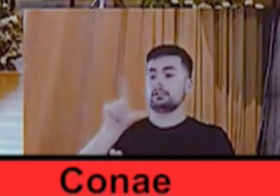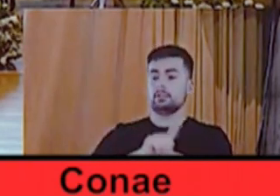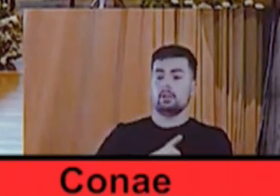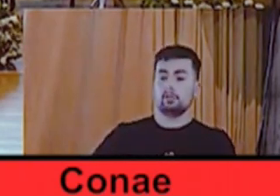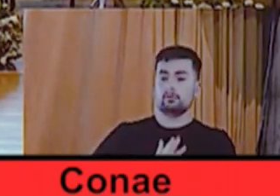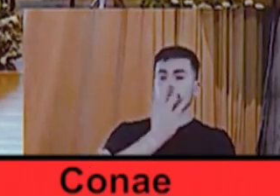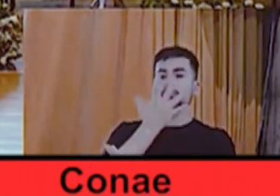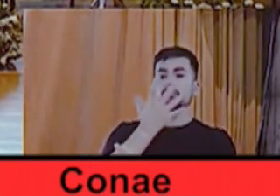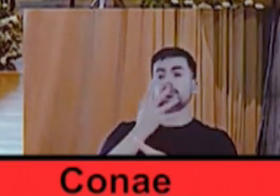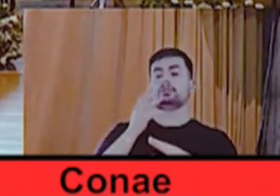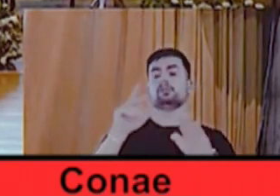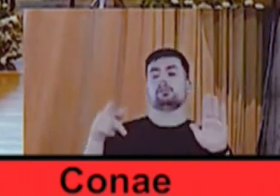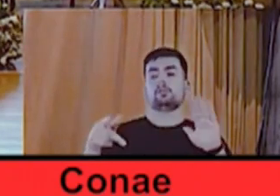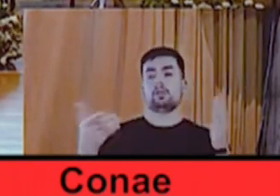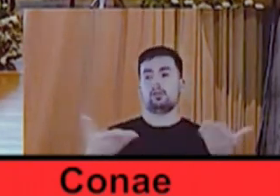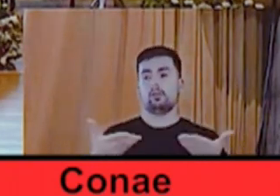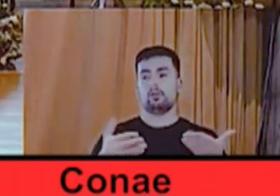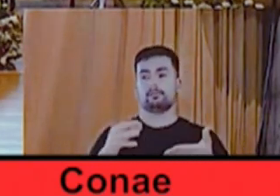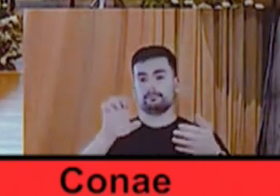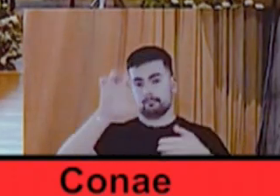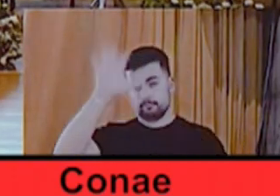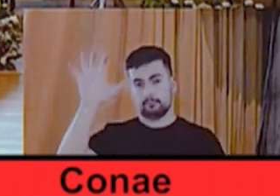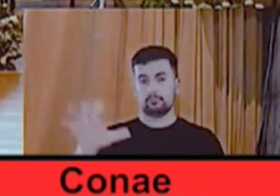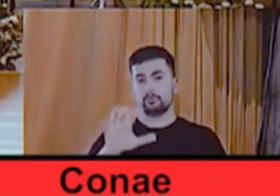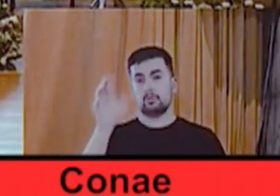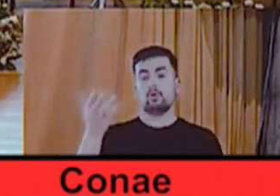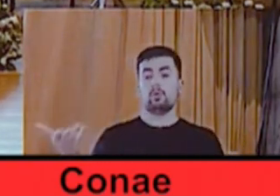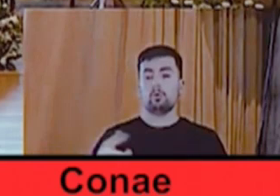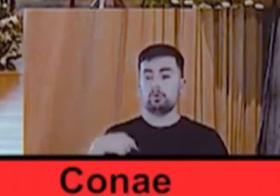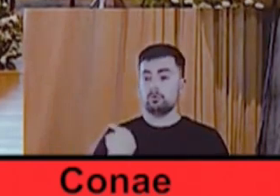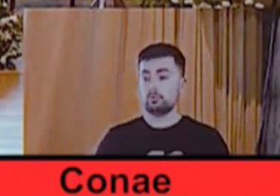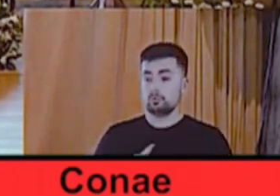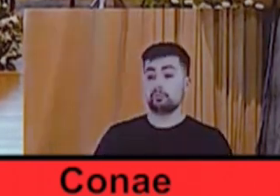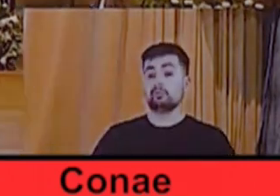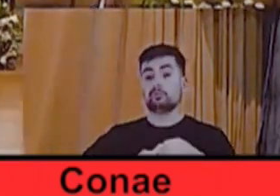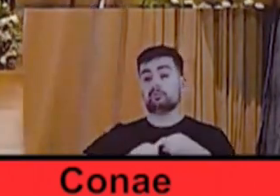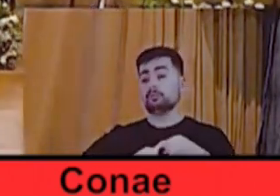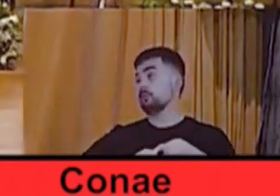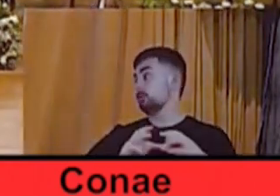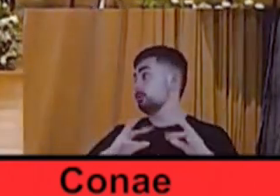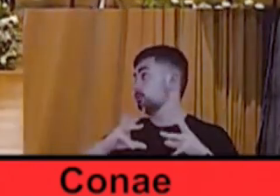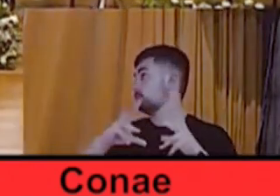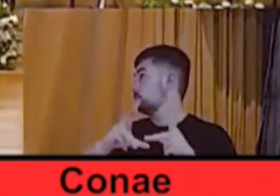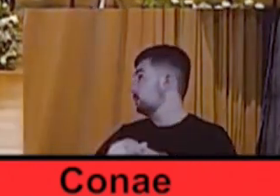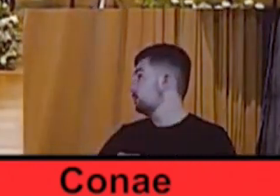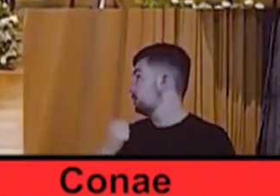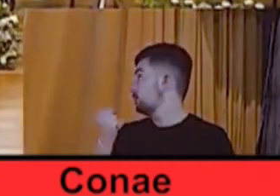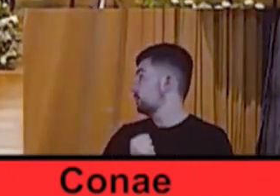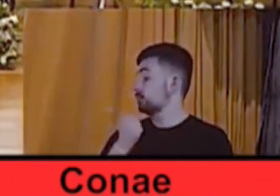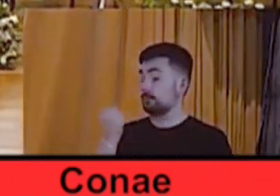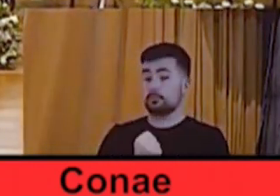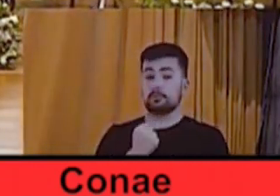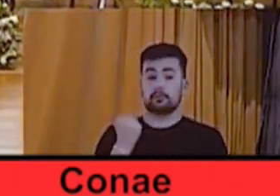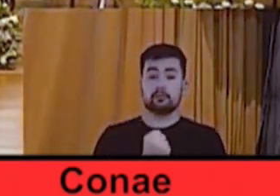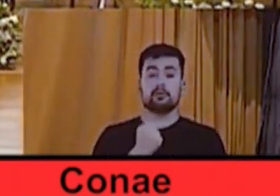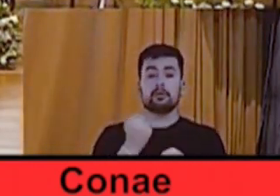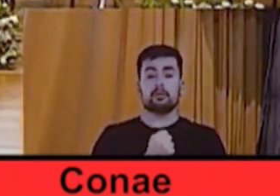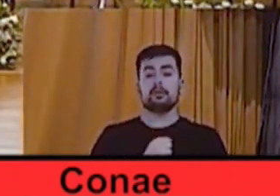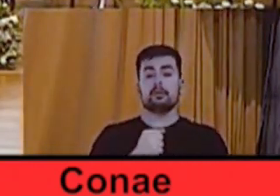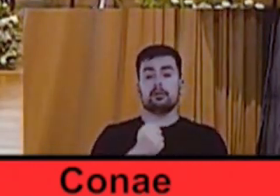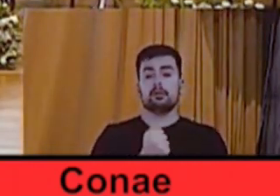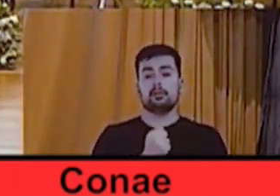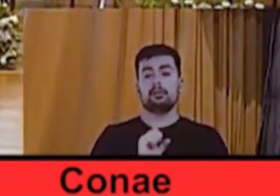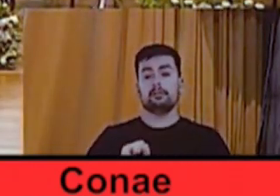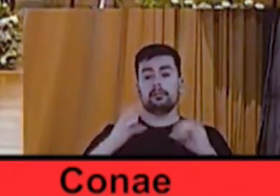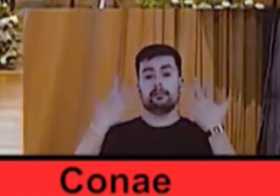Hoje, nós optamos, né, em virtude de toda a construção, toda a estrutura física para realizar um evento